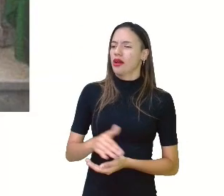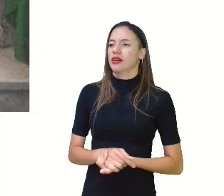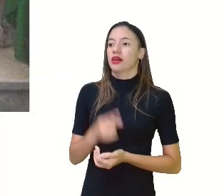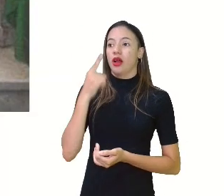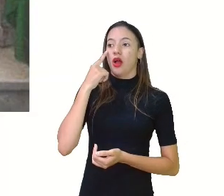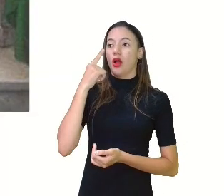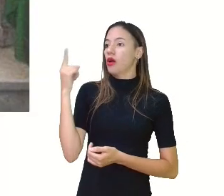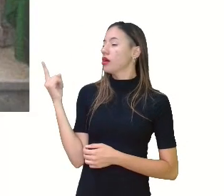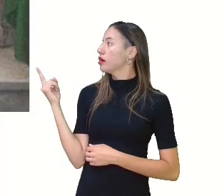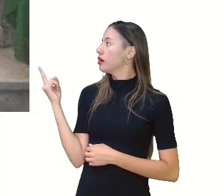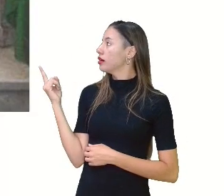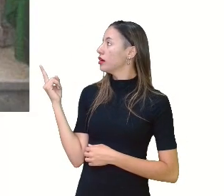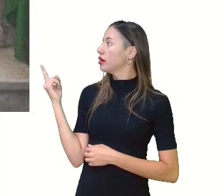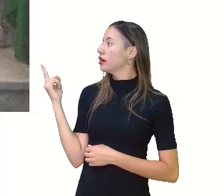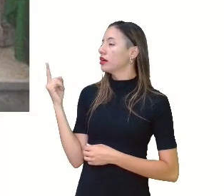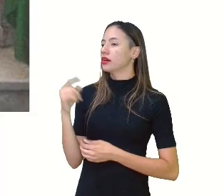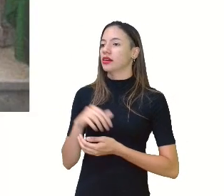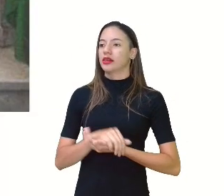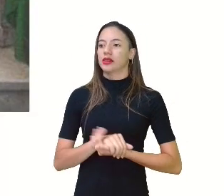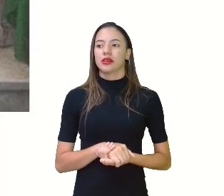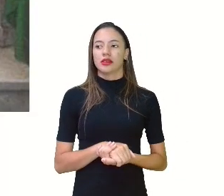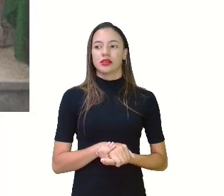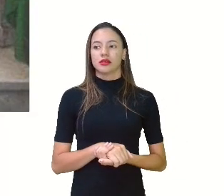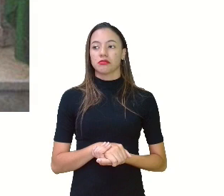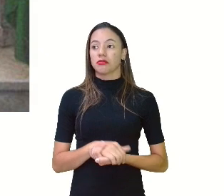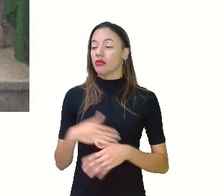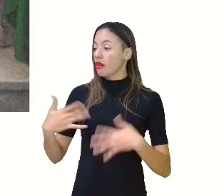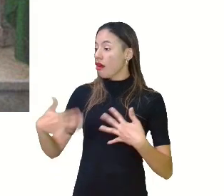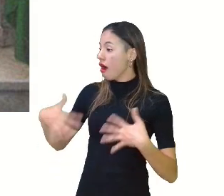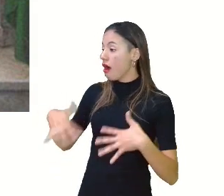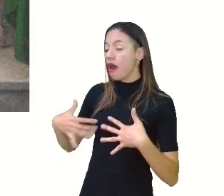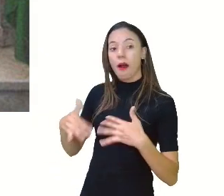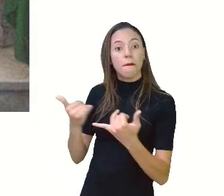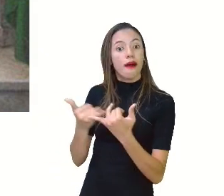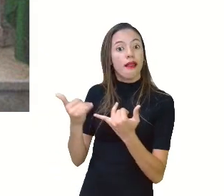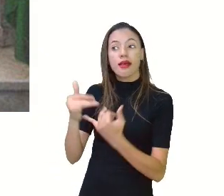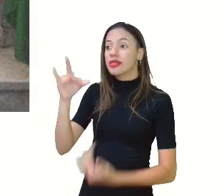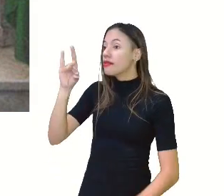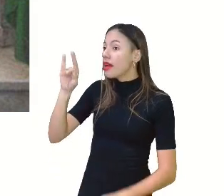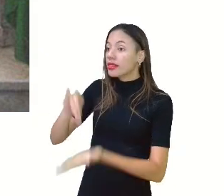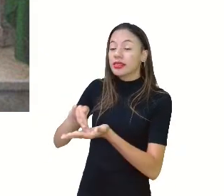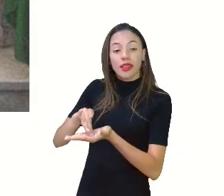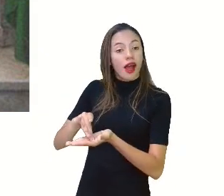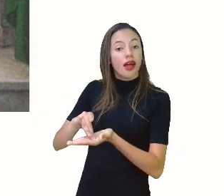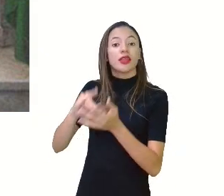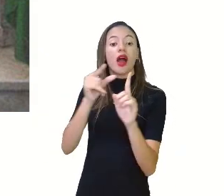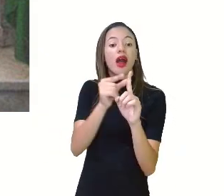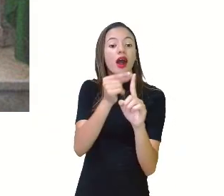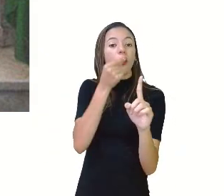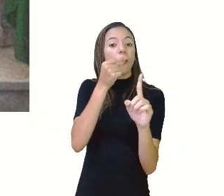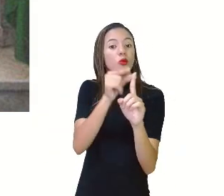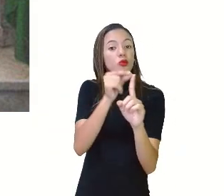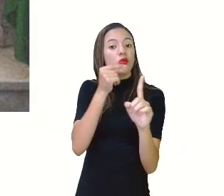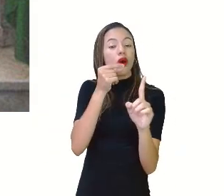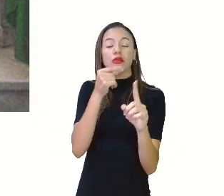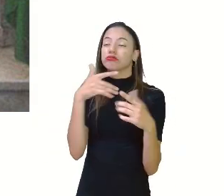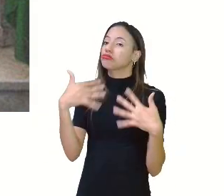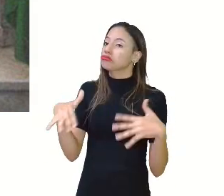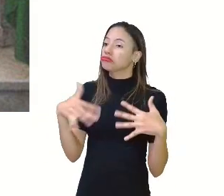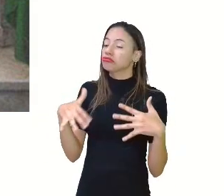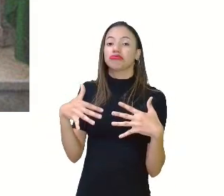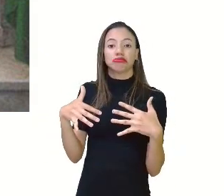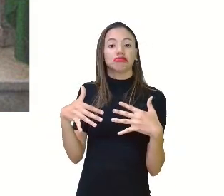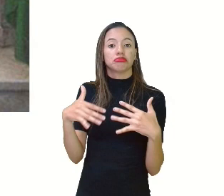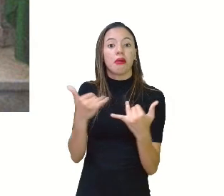quadro maravilhoso. Olha aí, gente, muito realista mesmo, as uvinhas. Muito realista. E olha